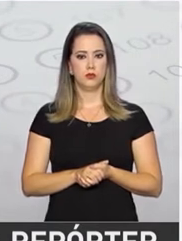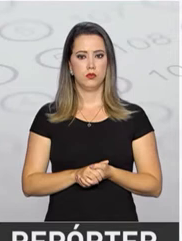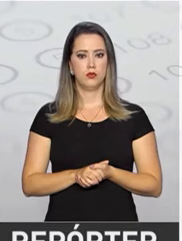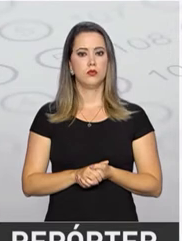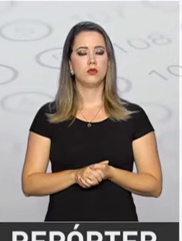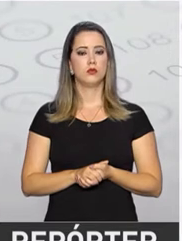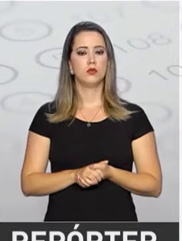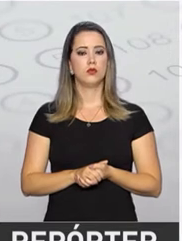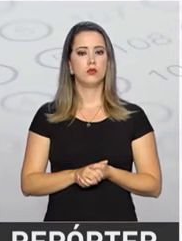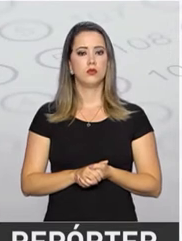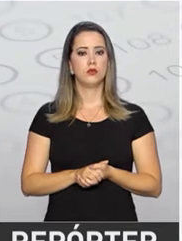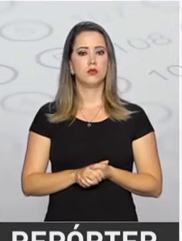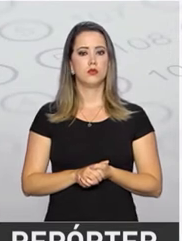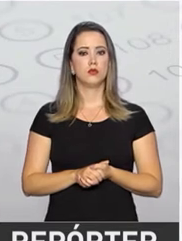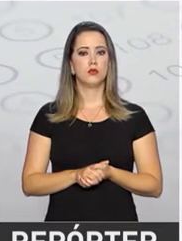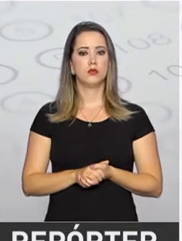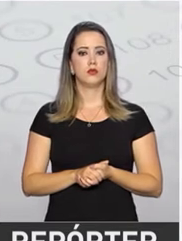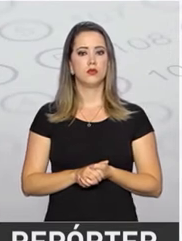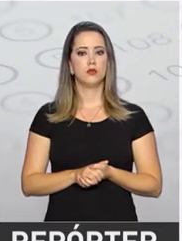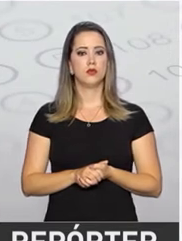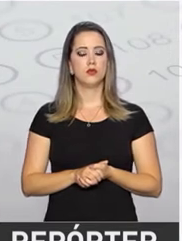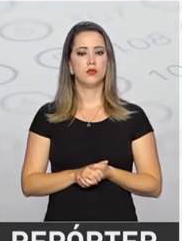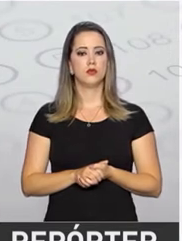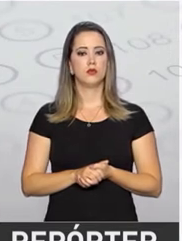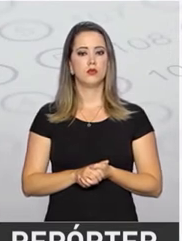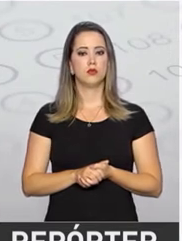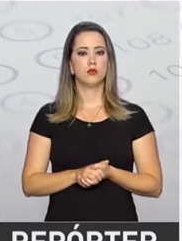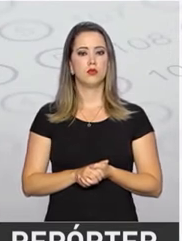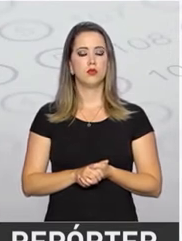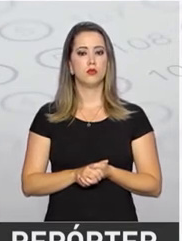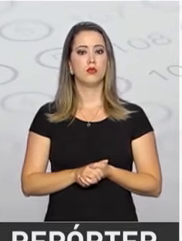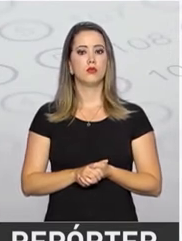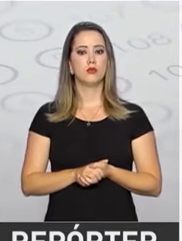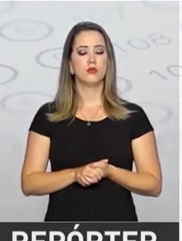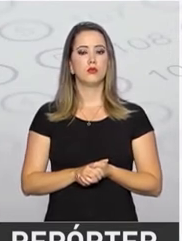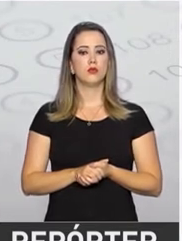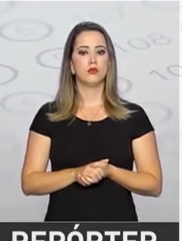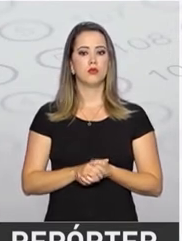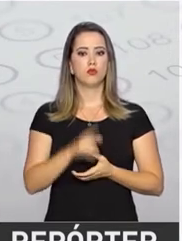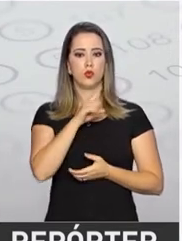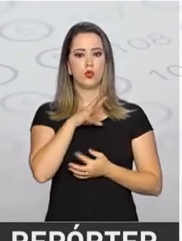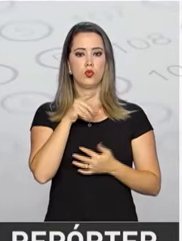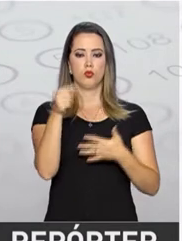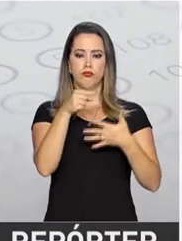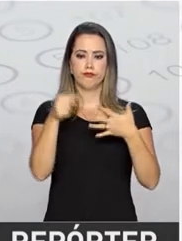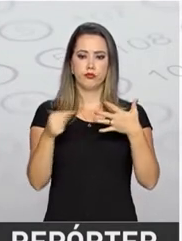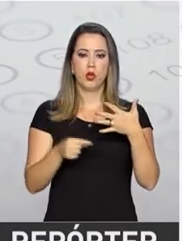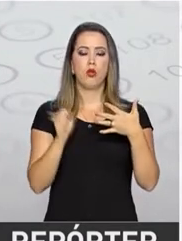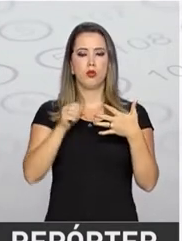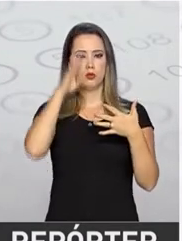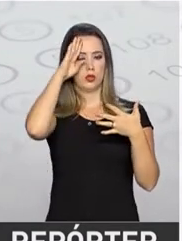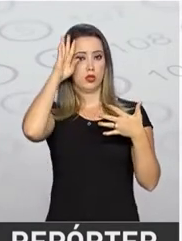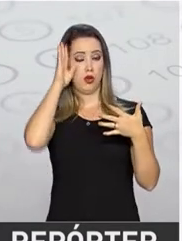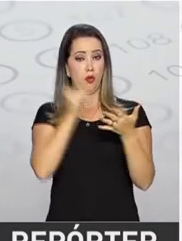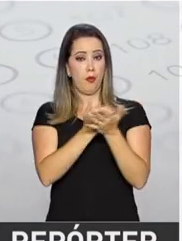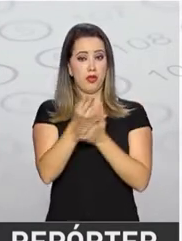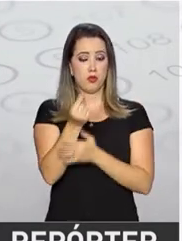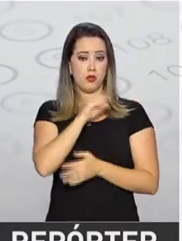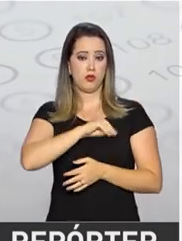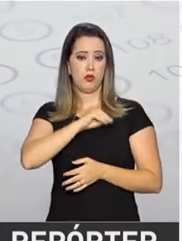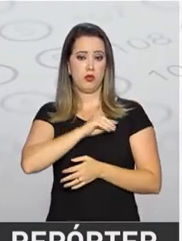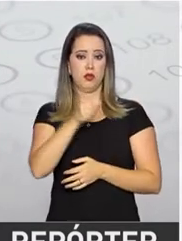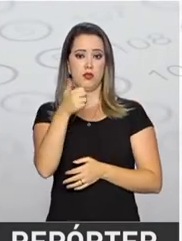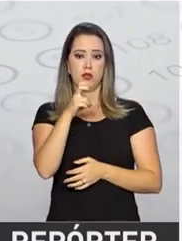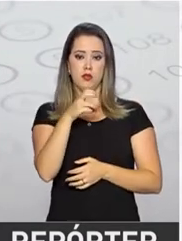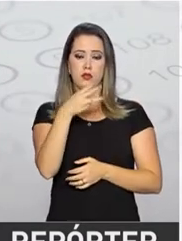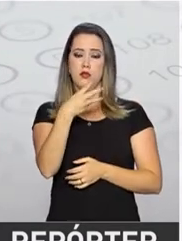e desenvolvimento de software arquivologia e biblioteconomia o salário inicial é de 15